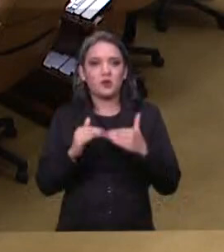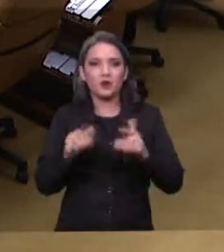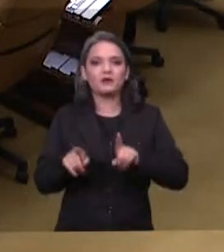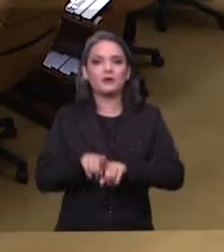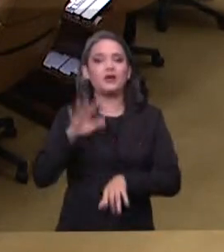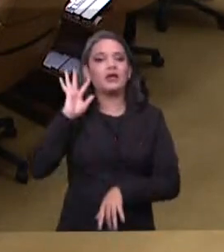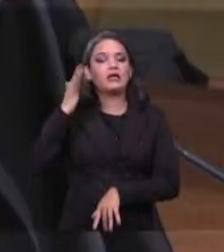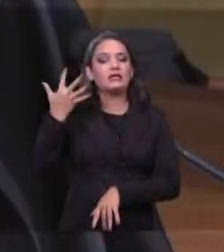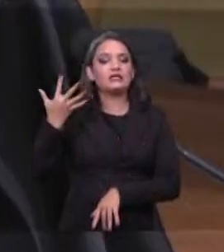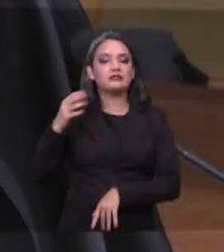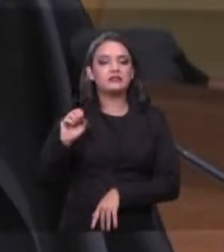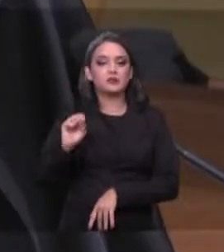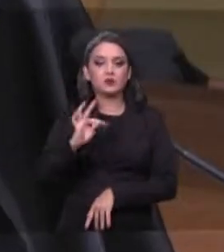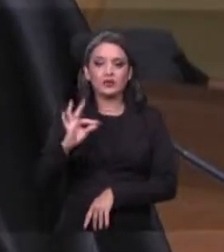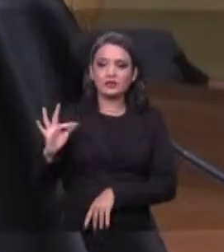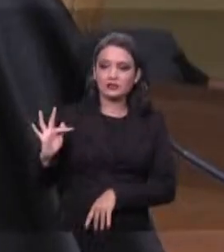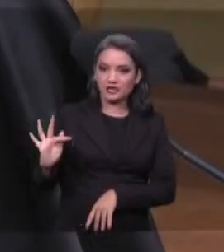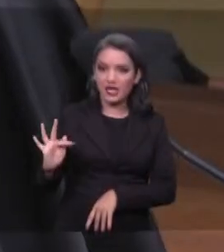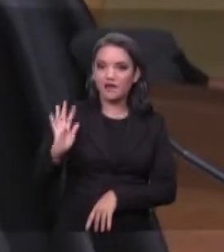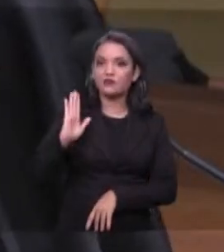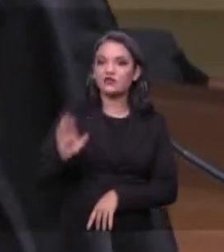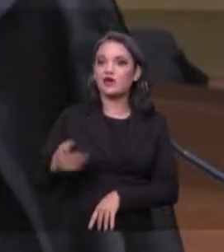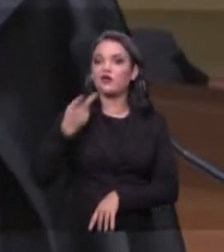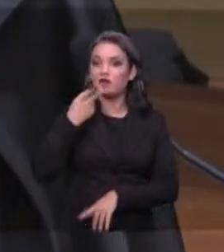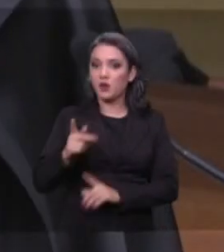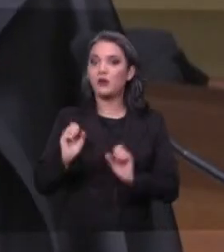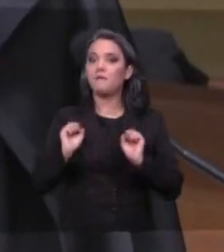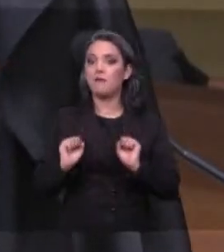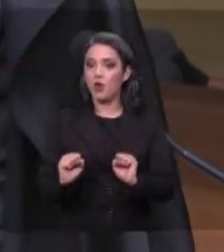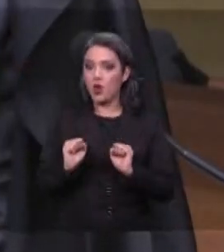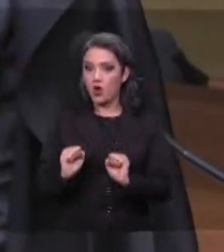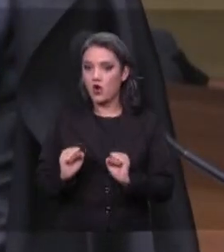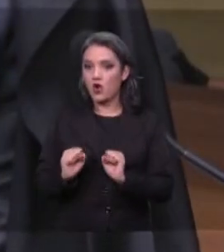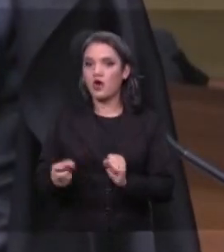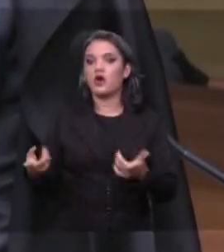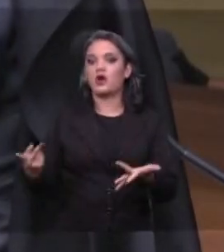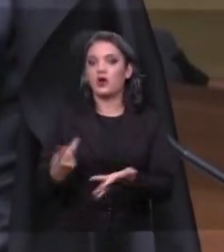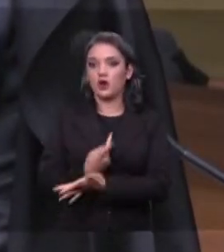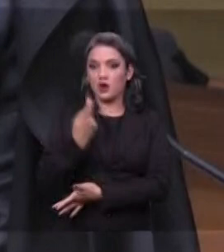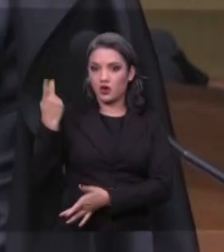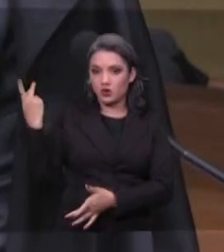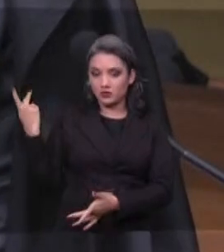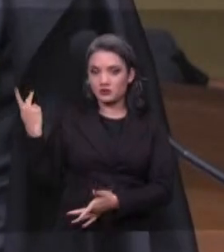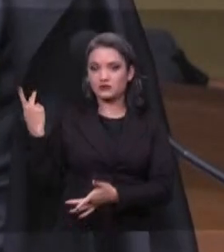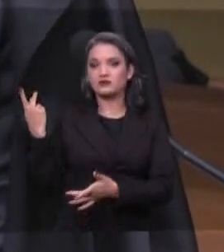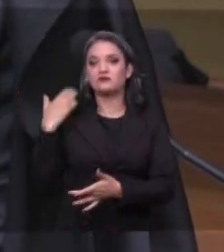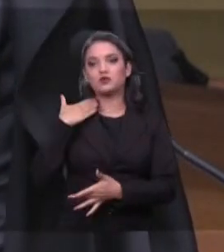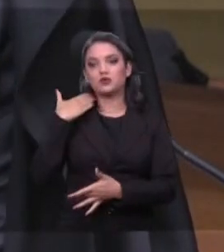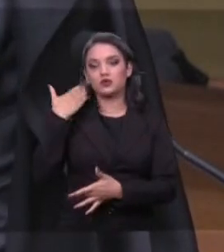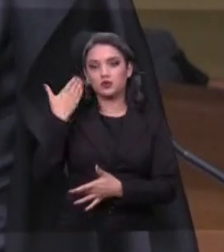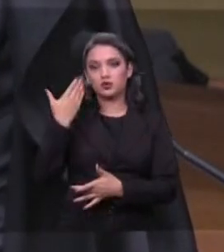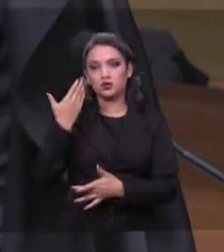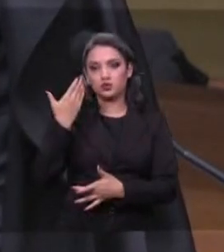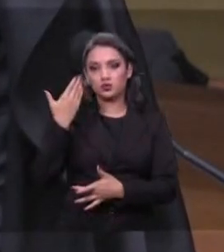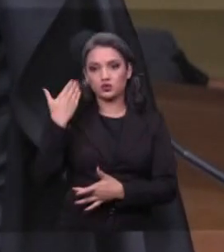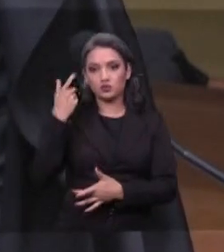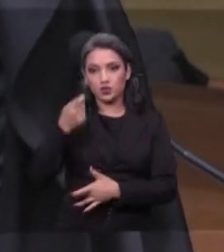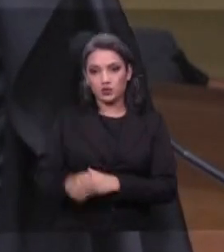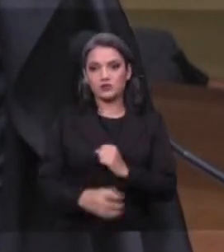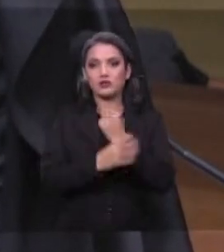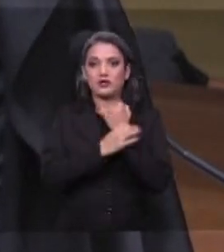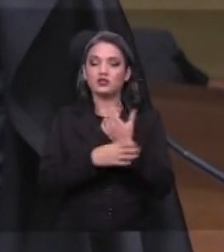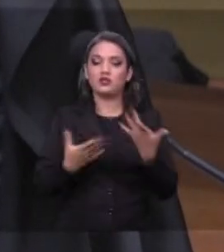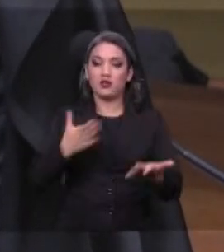Supremo, é necessário, não só possível, mas necessário, a criação do juiz de garantias, eu reajusto para